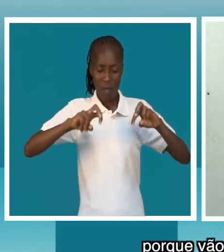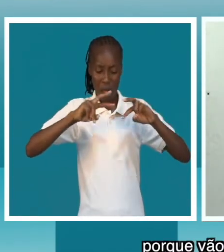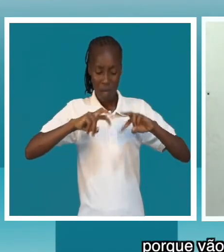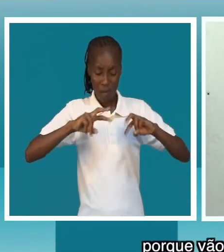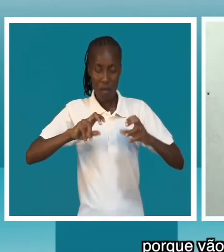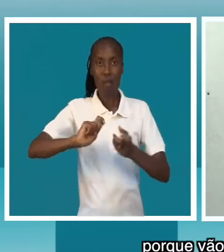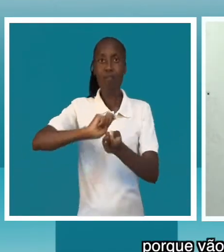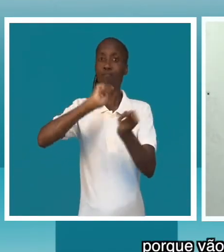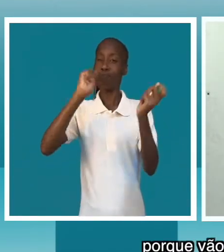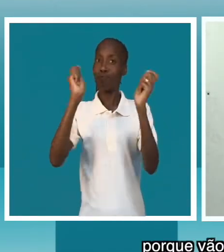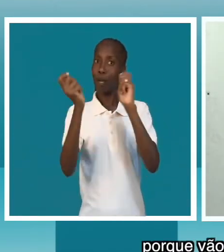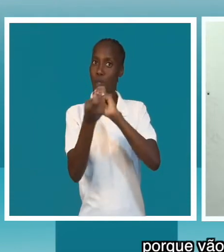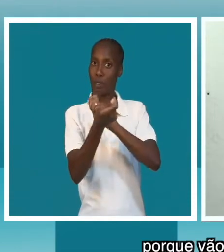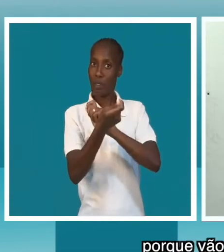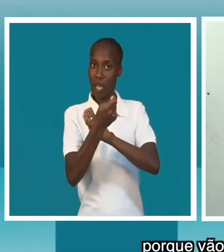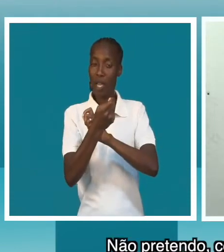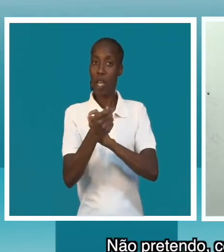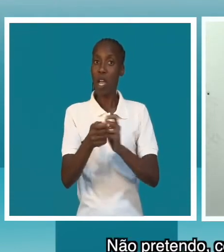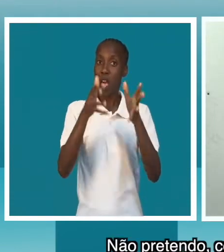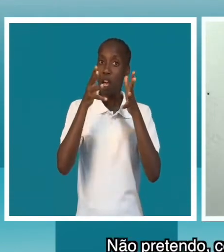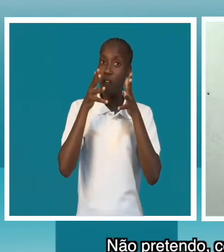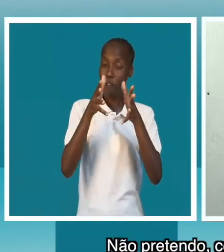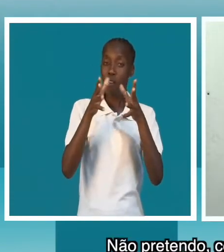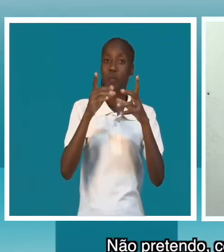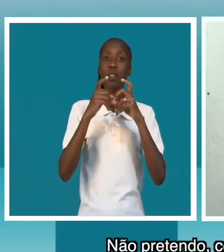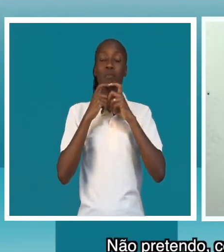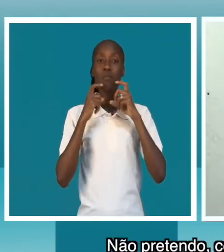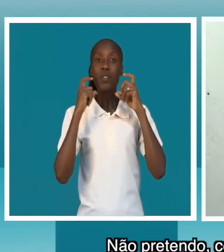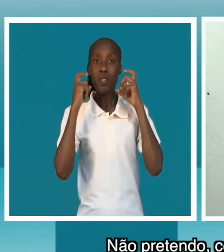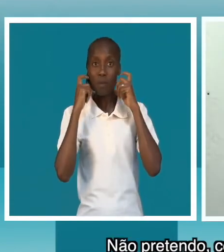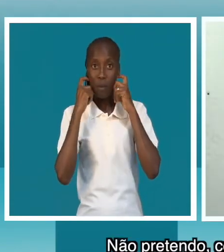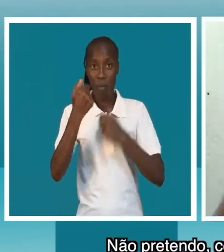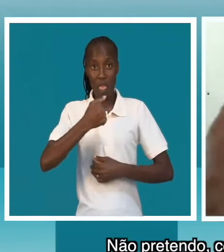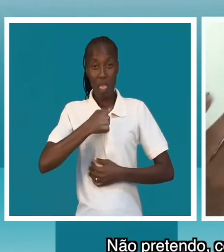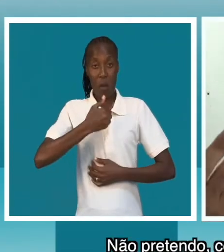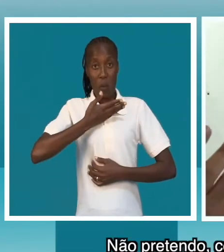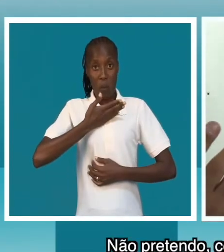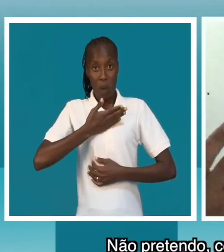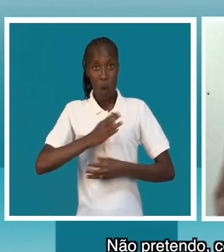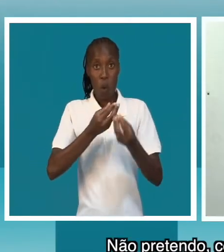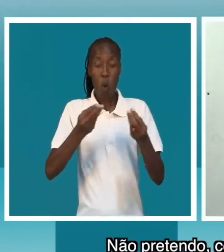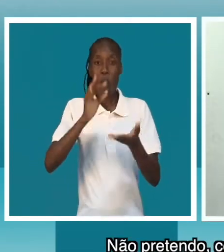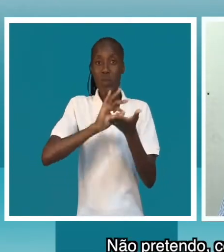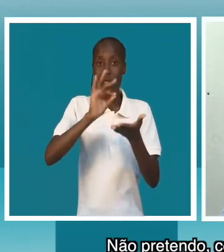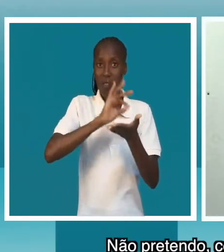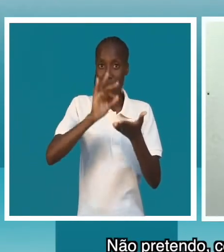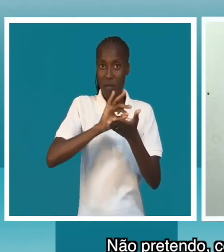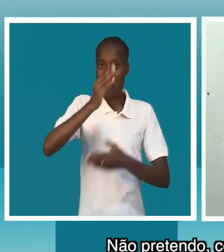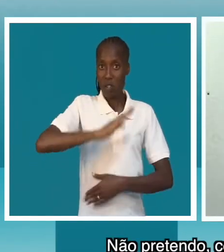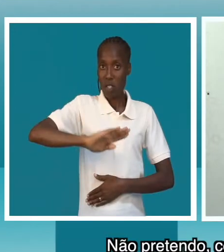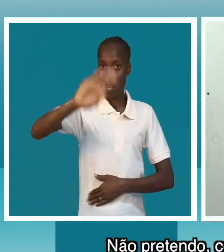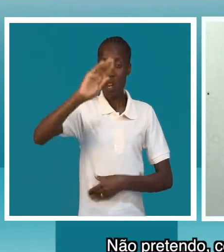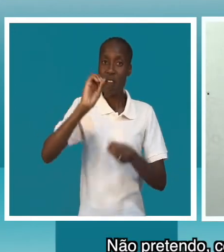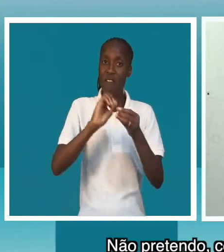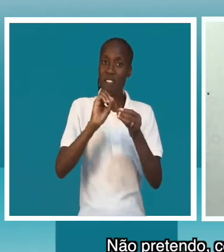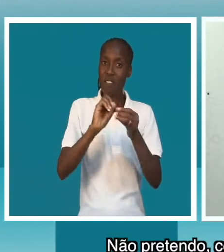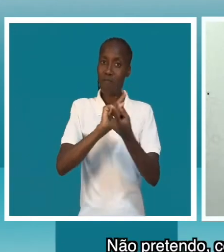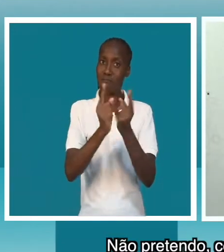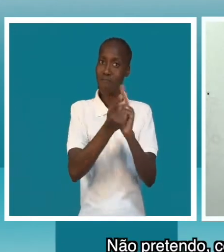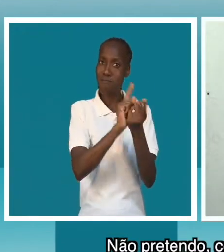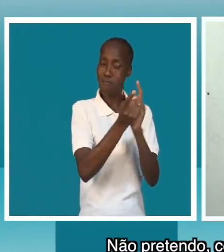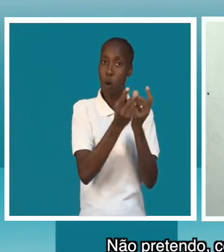e adaptar a sua realidade aqui. Eu não pretendo, como secretário-geral, que façam exatamente como se faz,